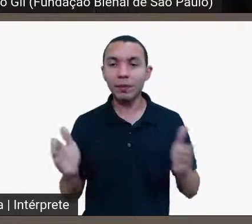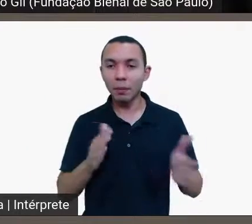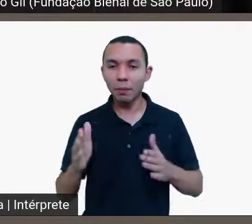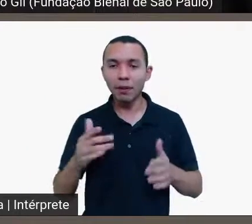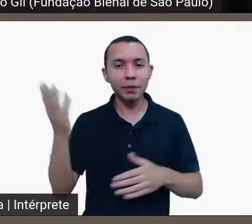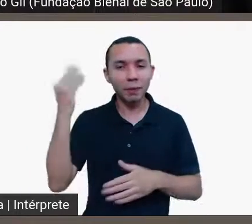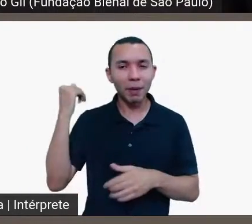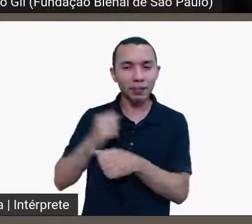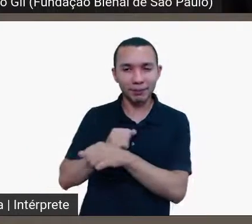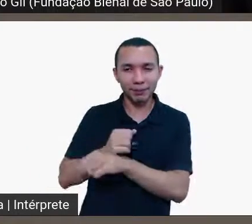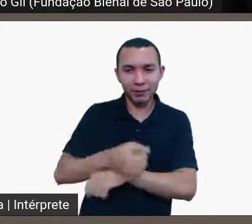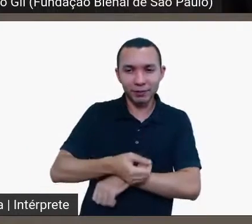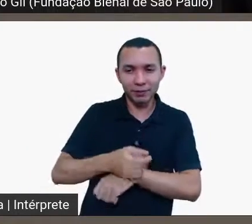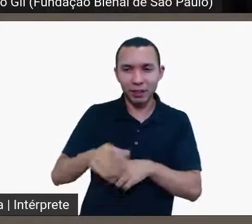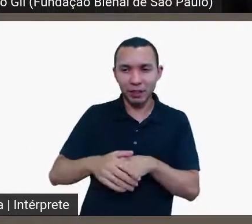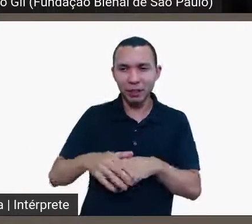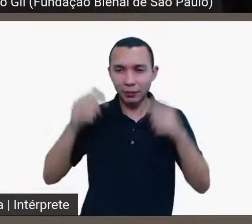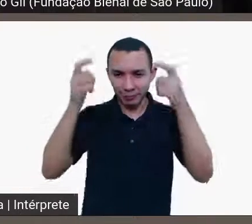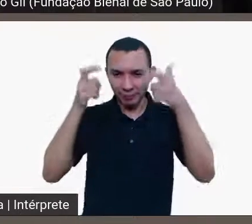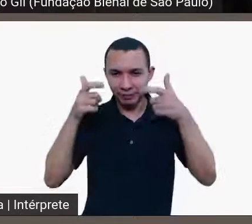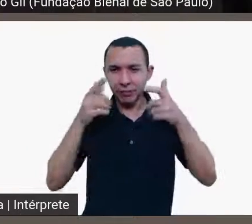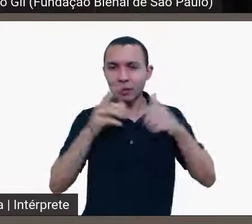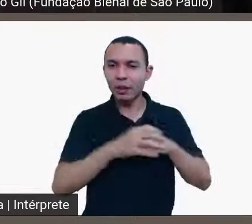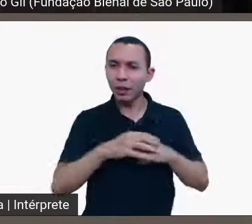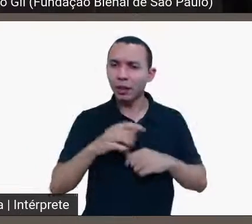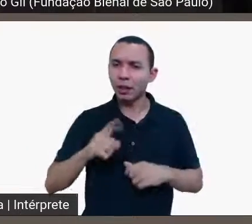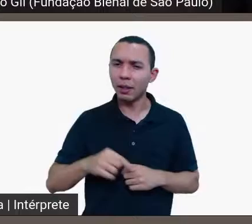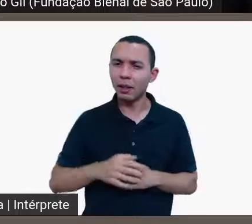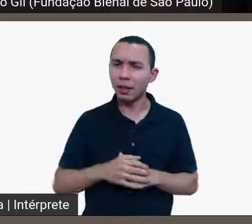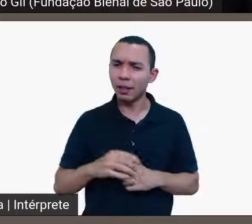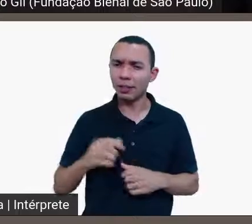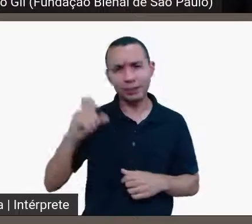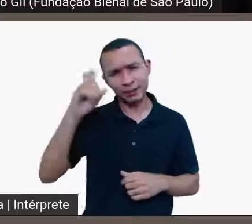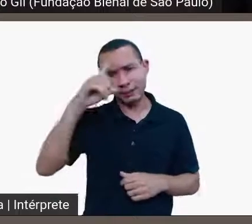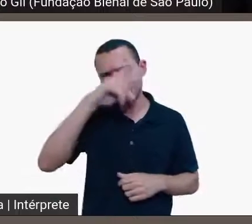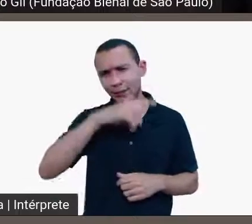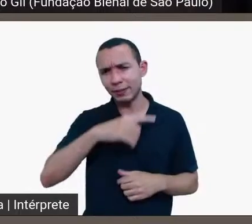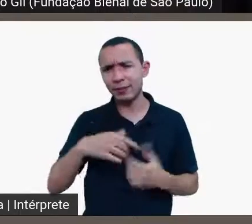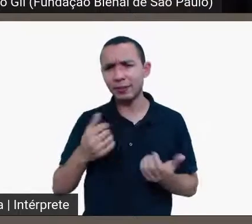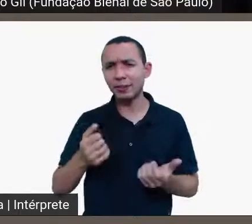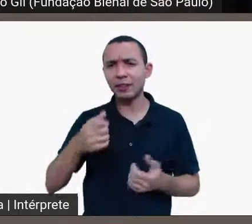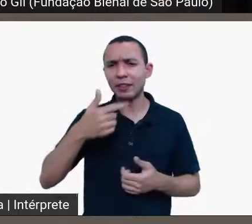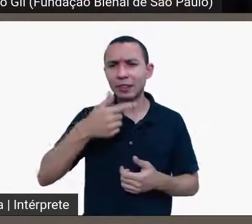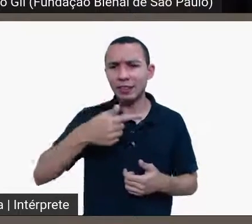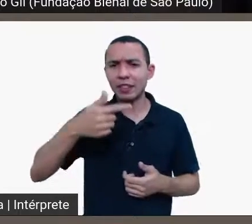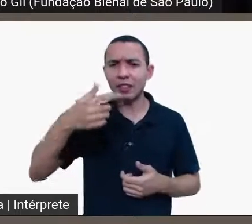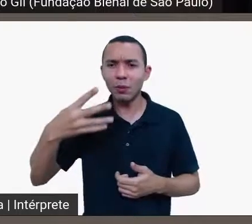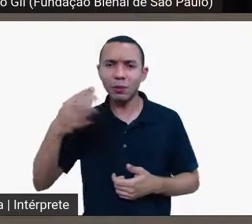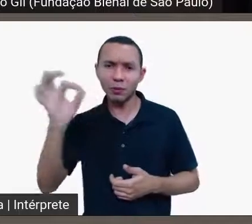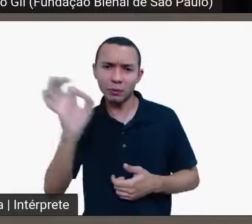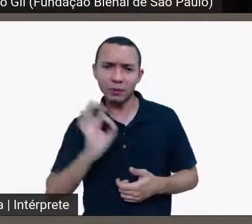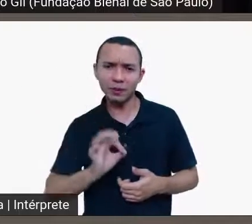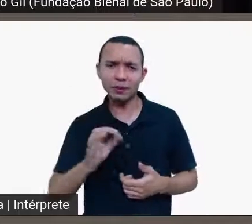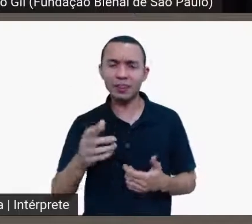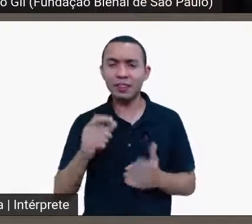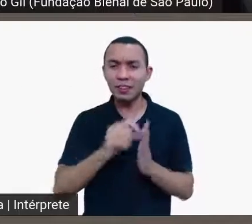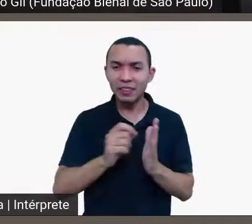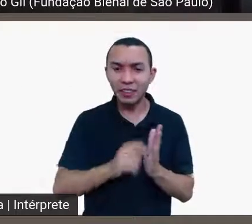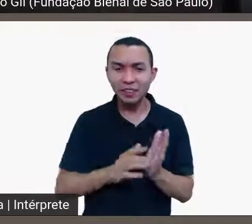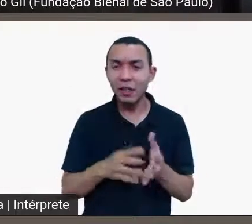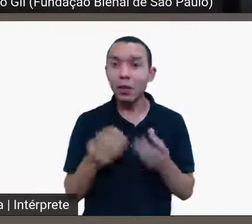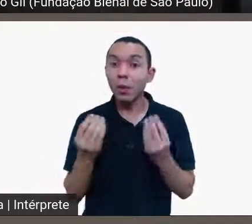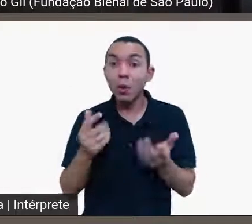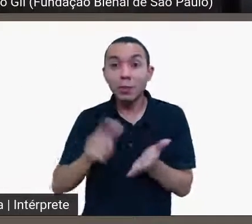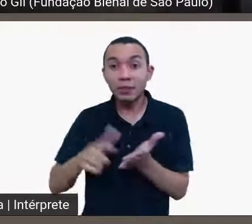e do império... Esse dado é cruel, né? 74% é analfabetos. Eu não sei para quem escreve essa imprensa,